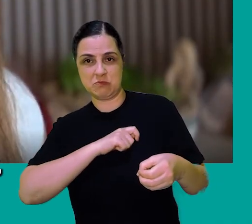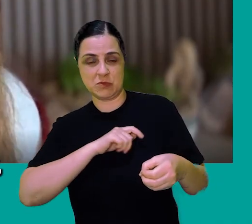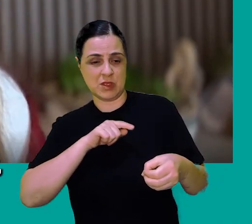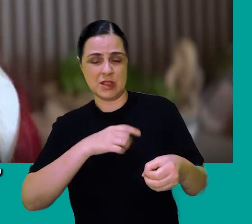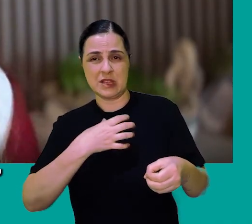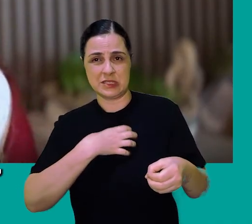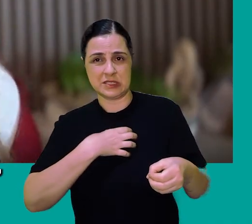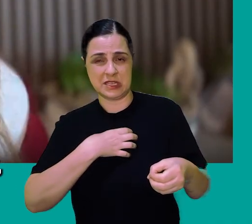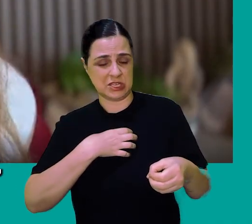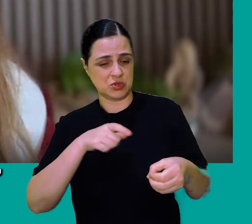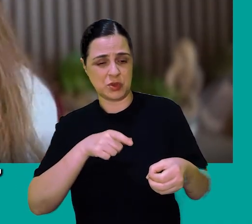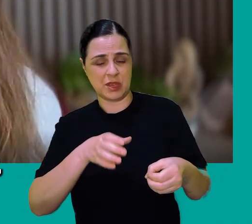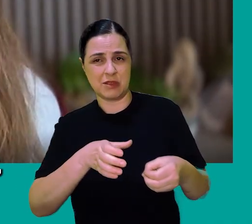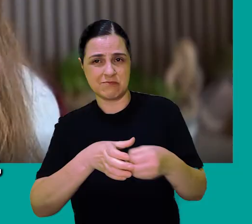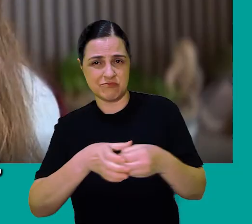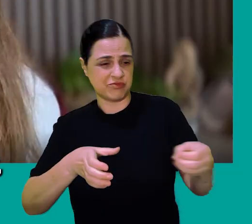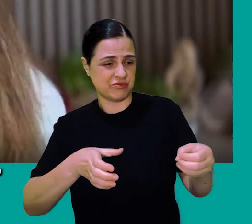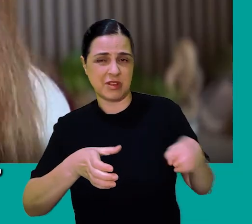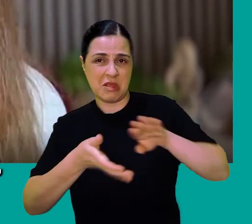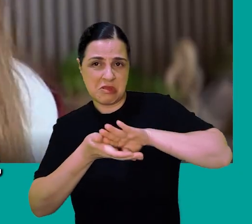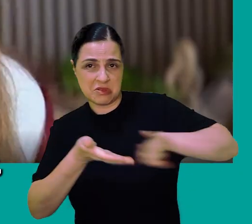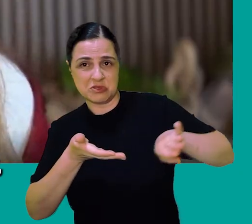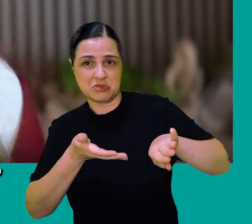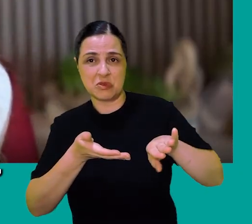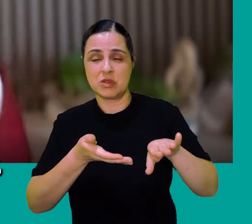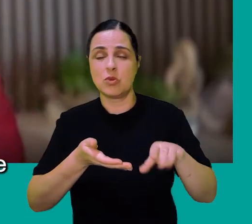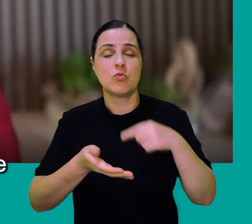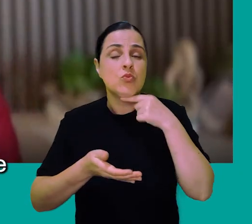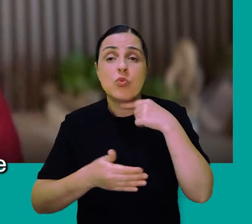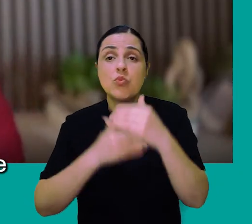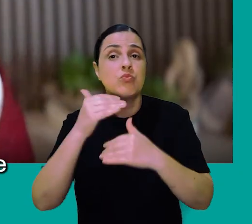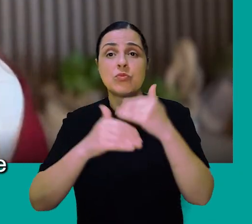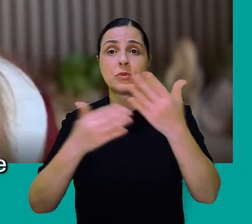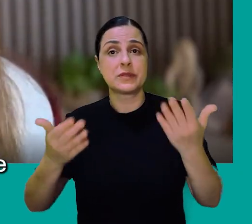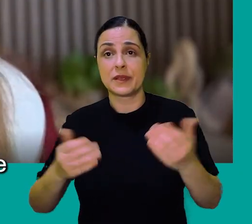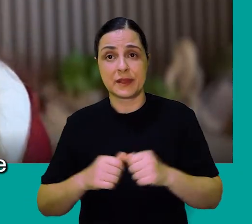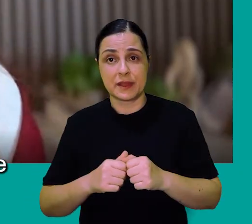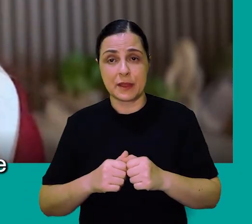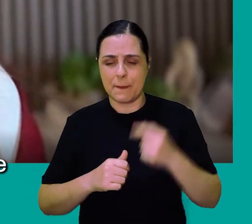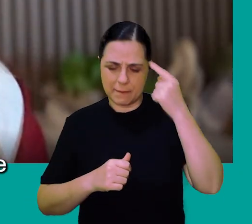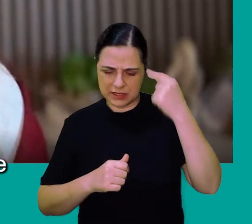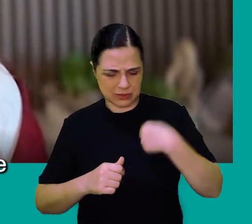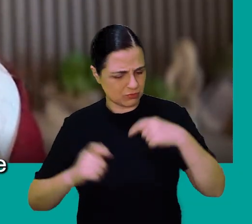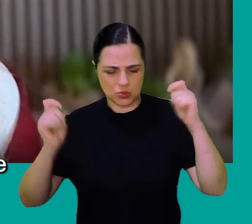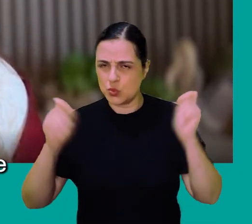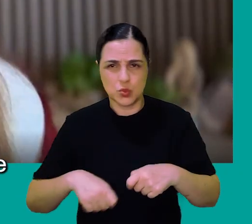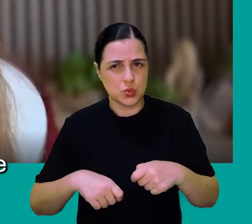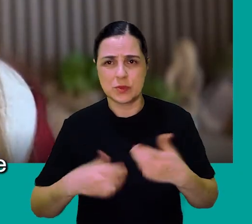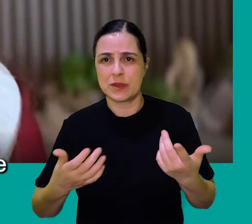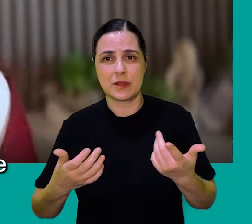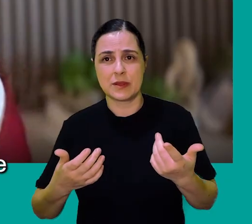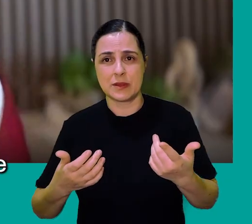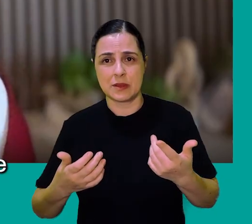não pertencer, de não poder evoluir, de achar que não tem capacidade, de abalar